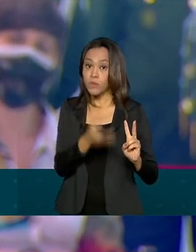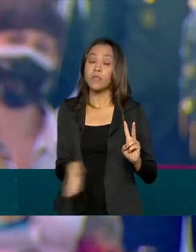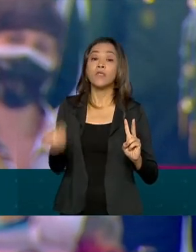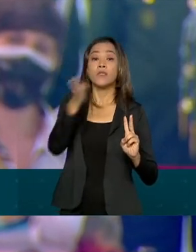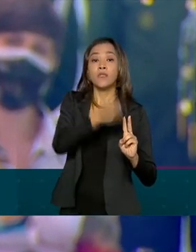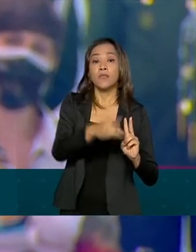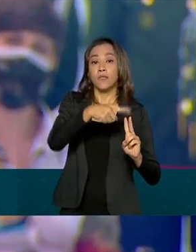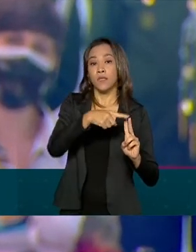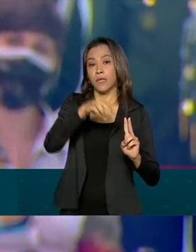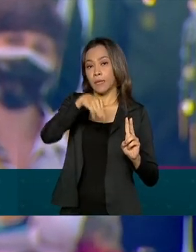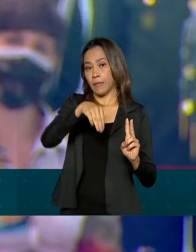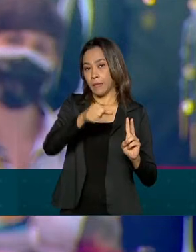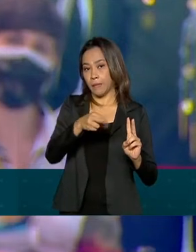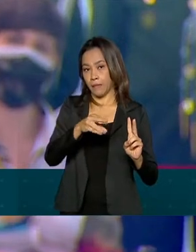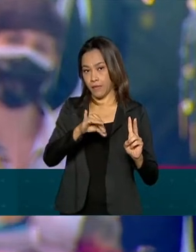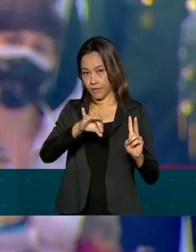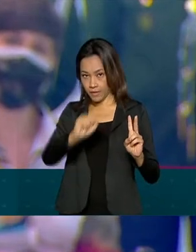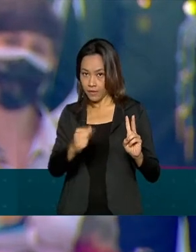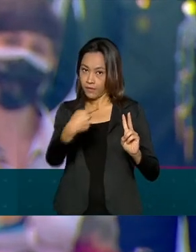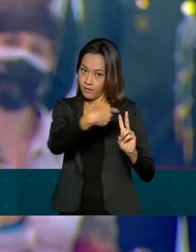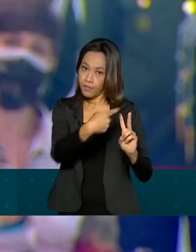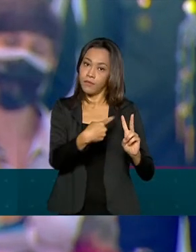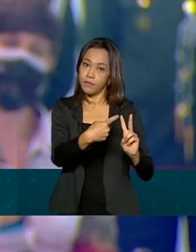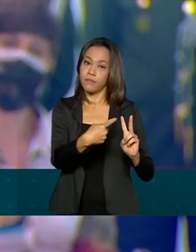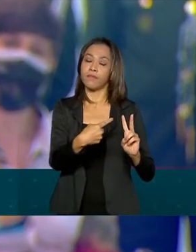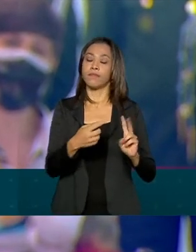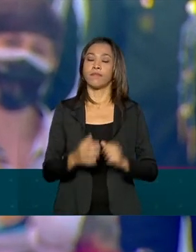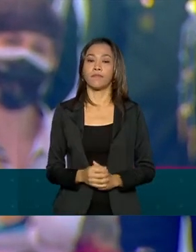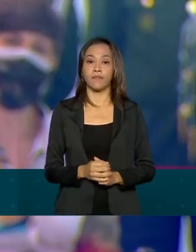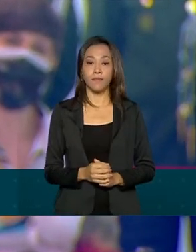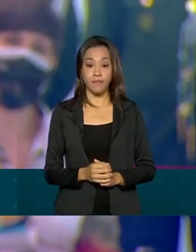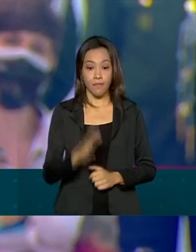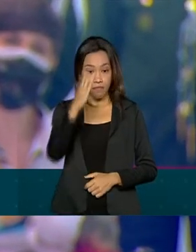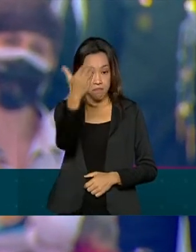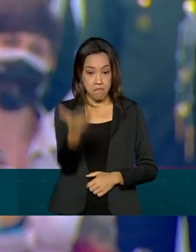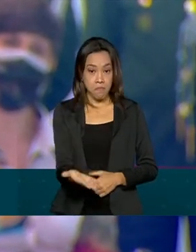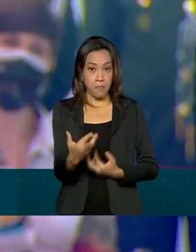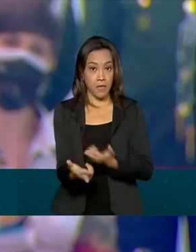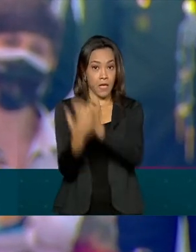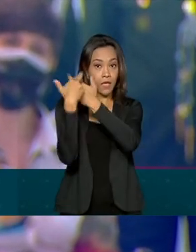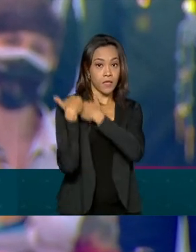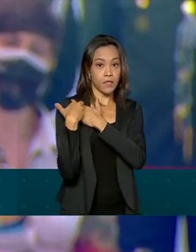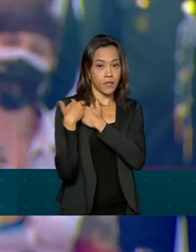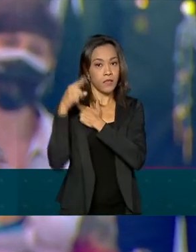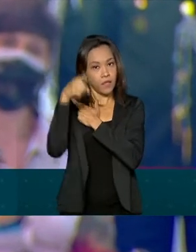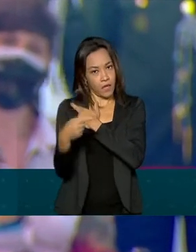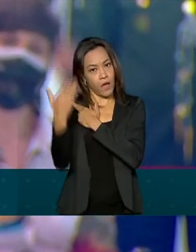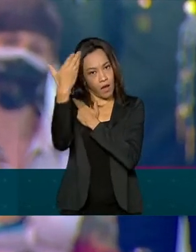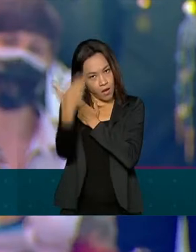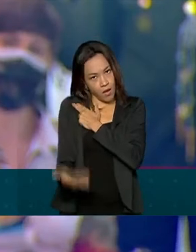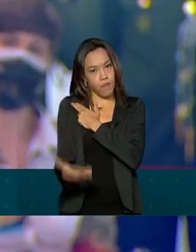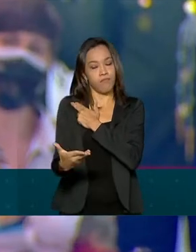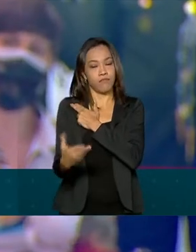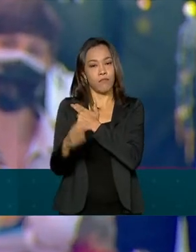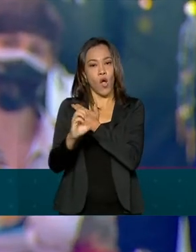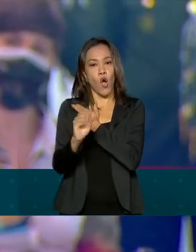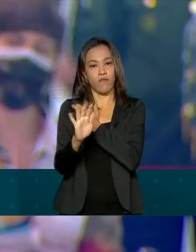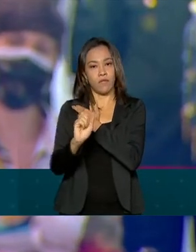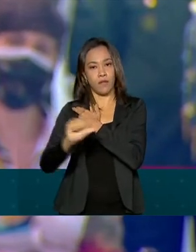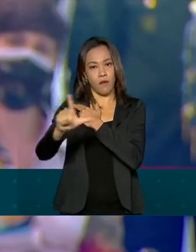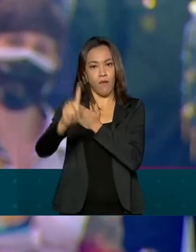Vasconcellos e Maria Ivonete Teixeira de Vasconcelos sua primeira comissão como um oficial-general